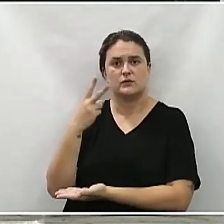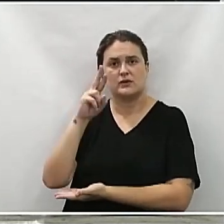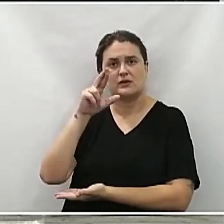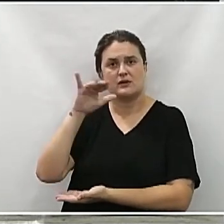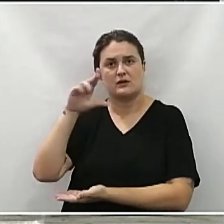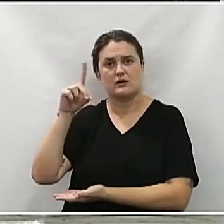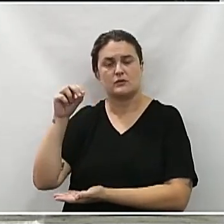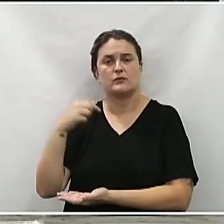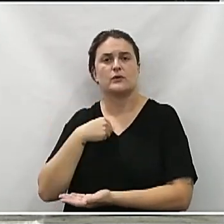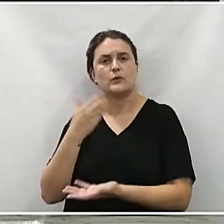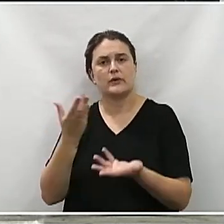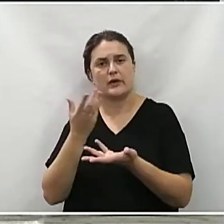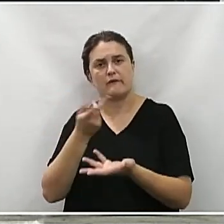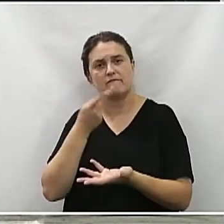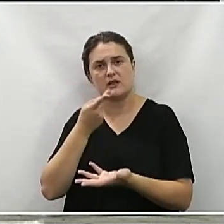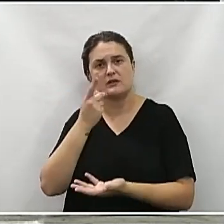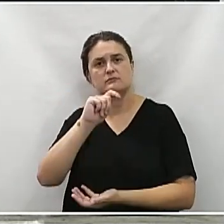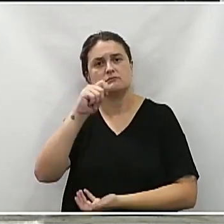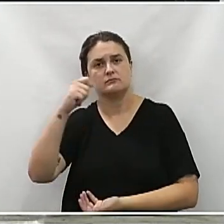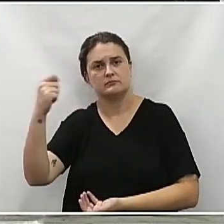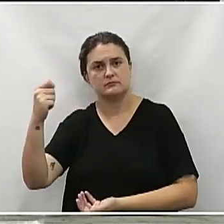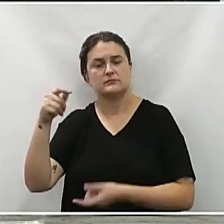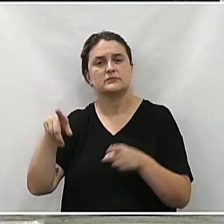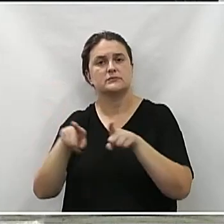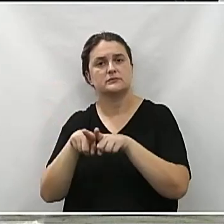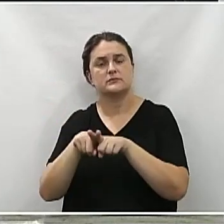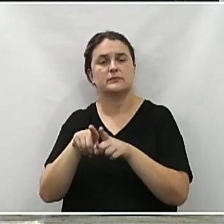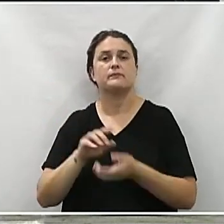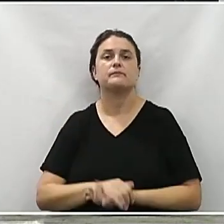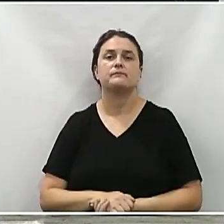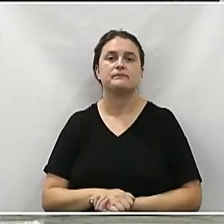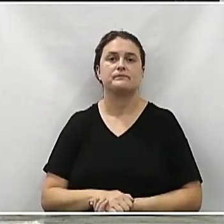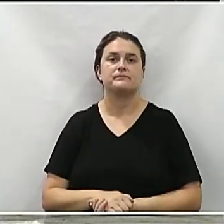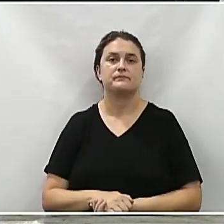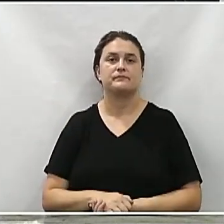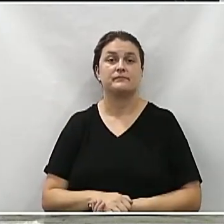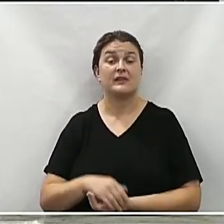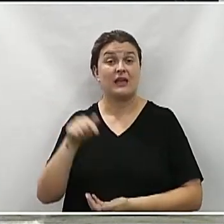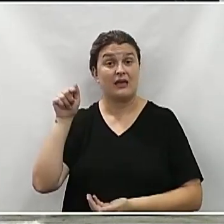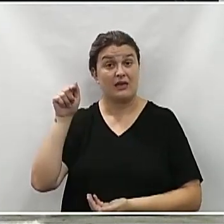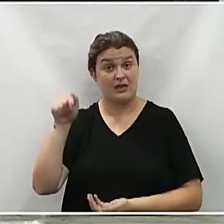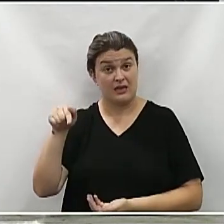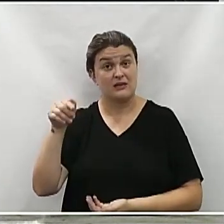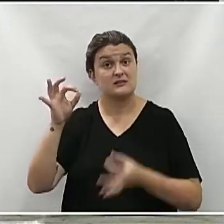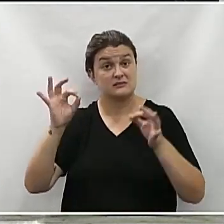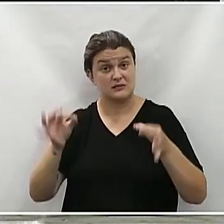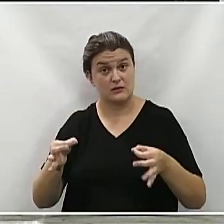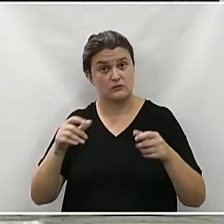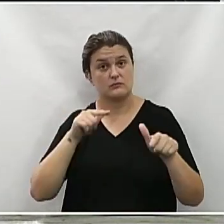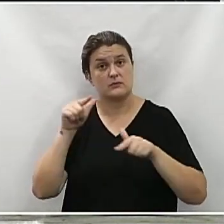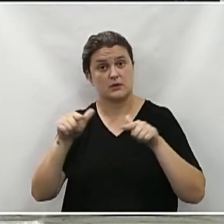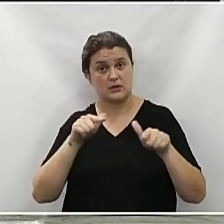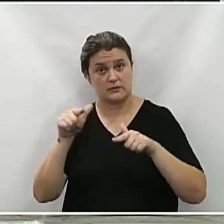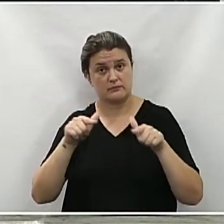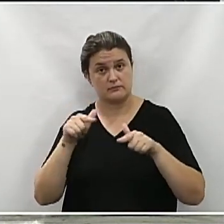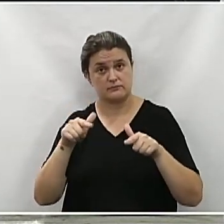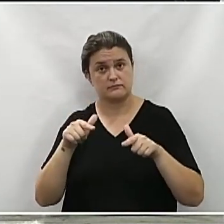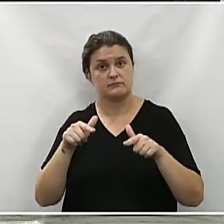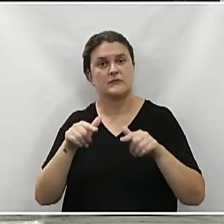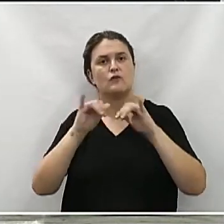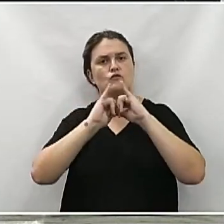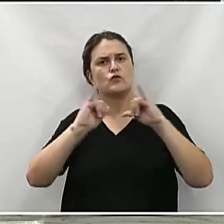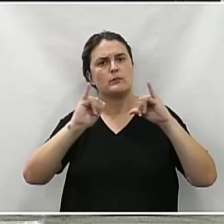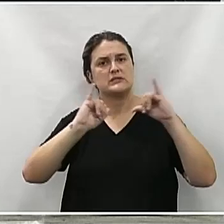eu quero falar a respeito das associações também porque essa é a forma correta de se trabalhar trazendo